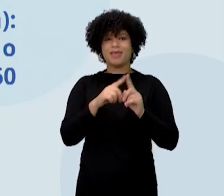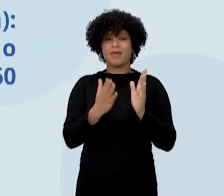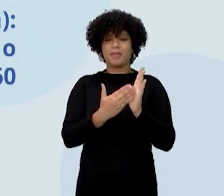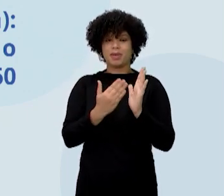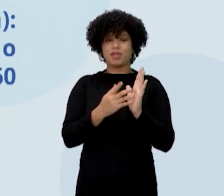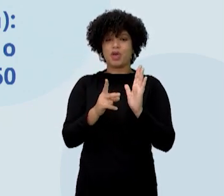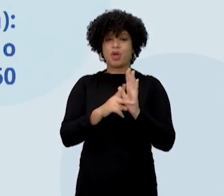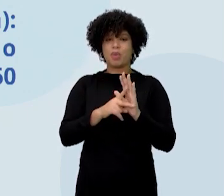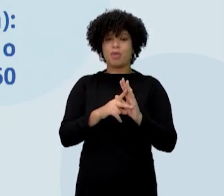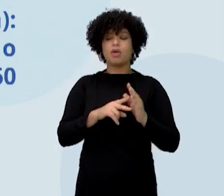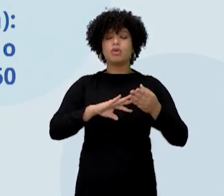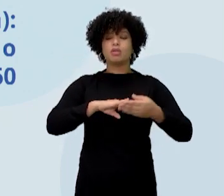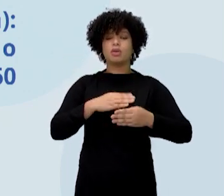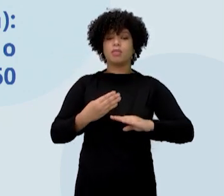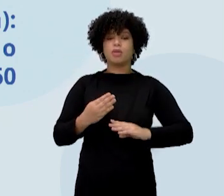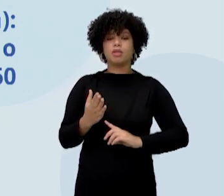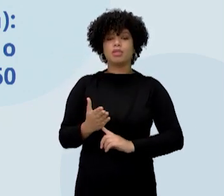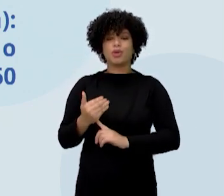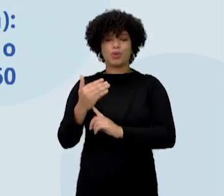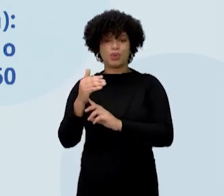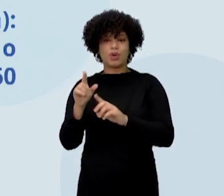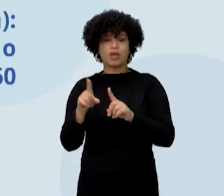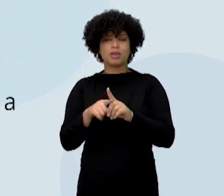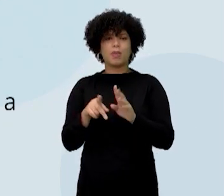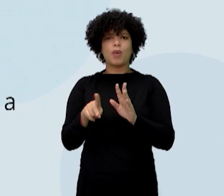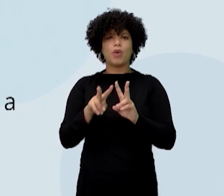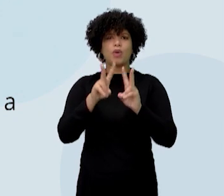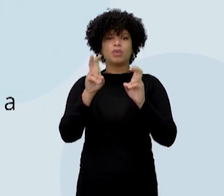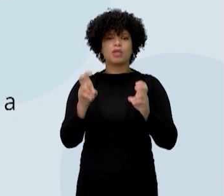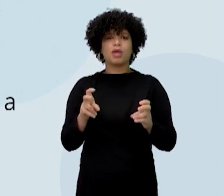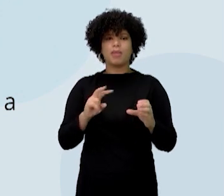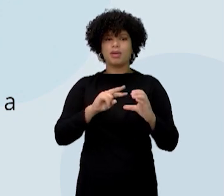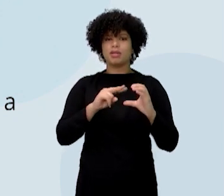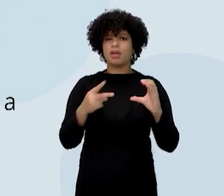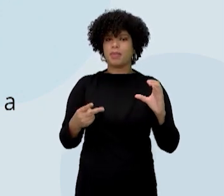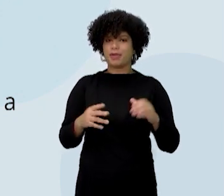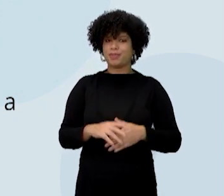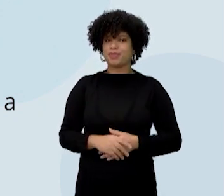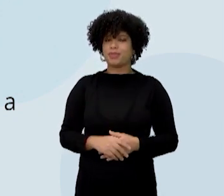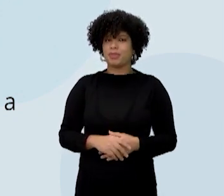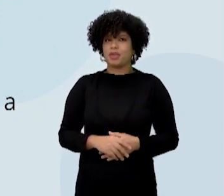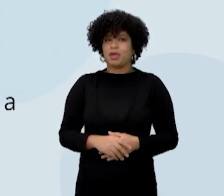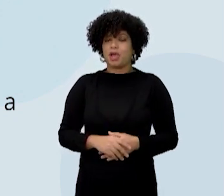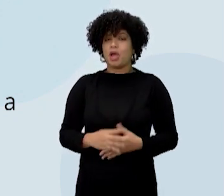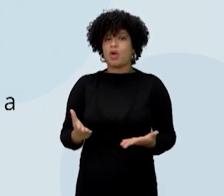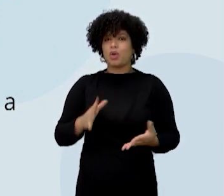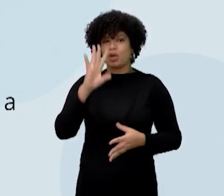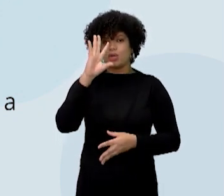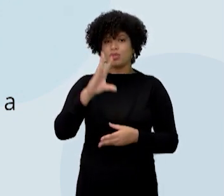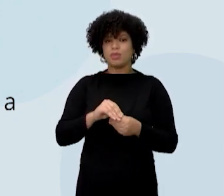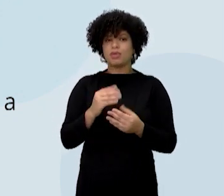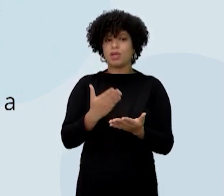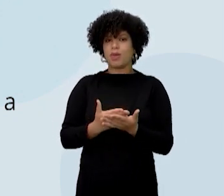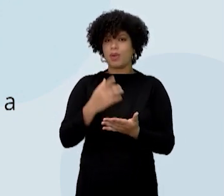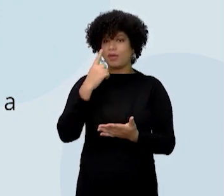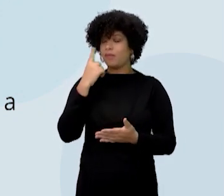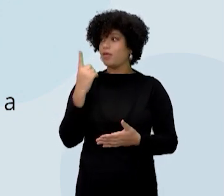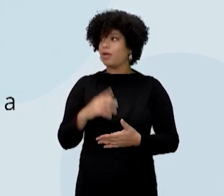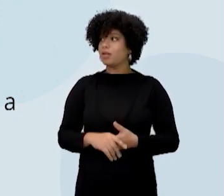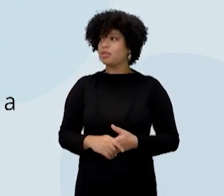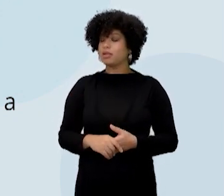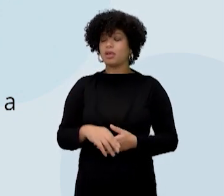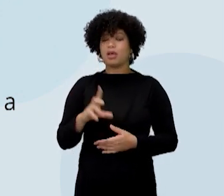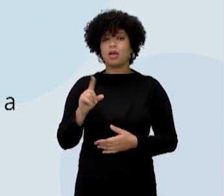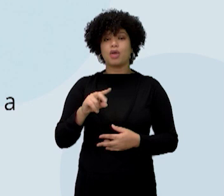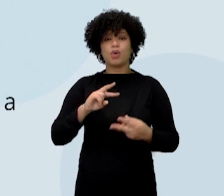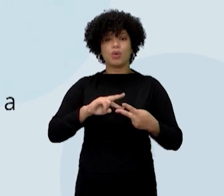respeito da biotecnologia e da terapia gênica. E aí o resumo então da nossa aula, a gente falou sobre o